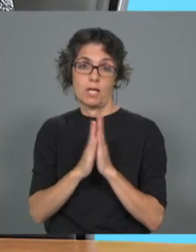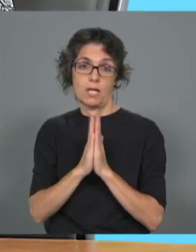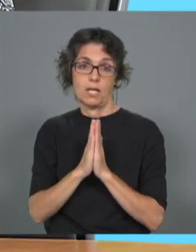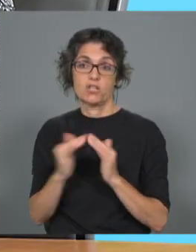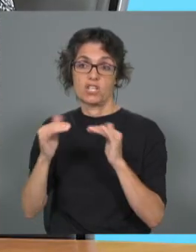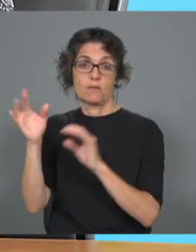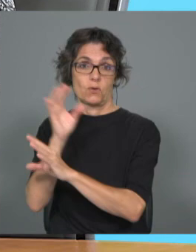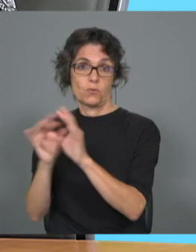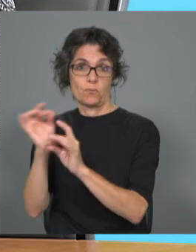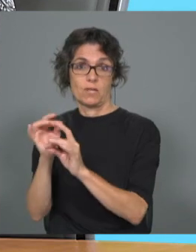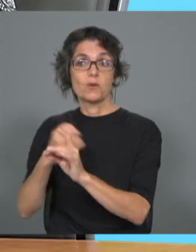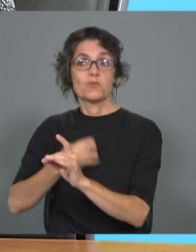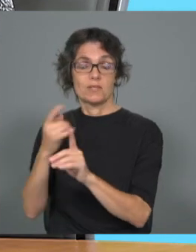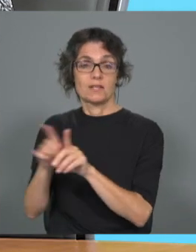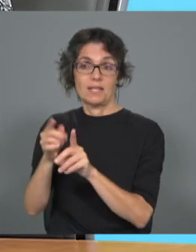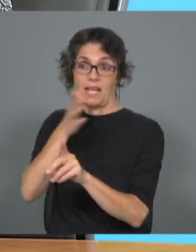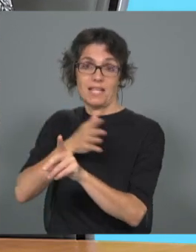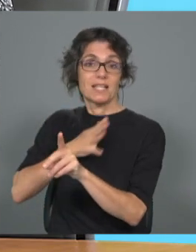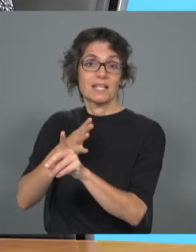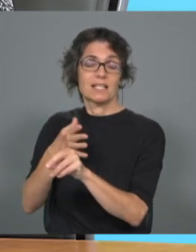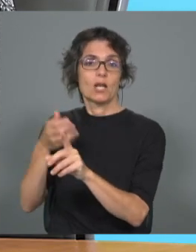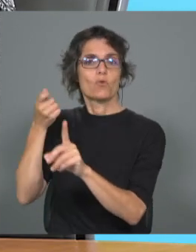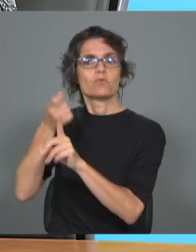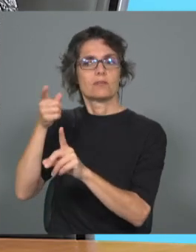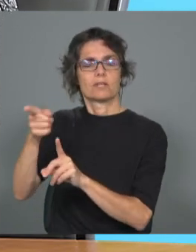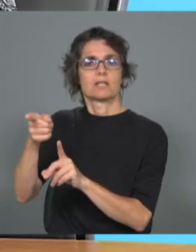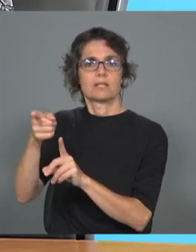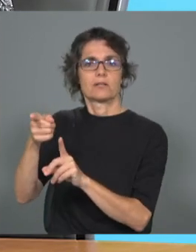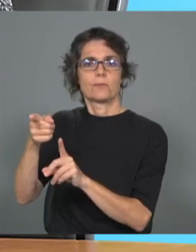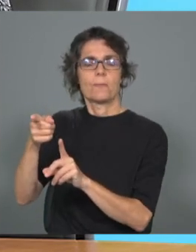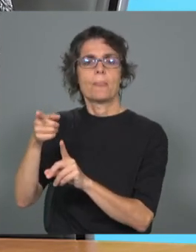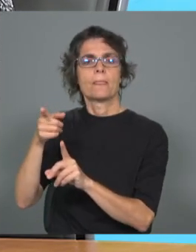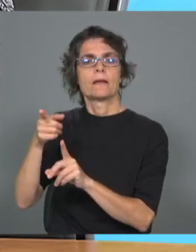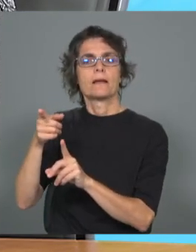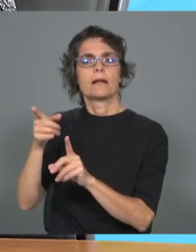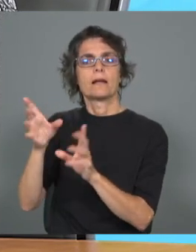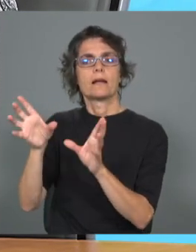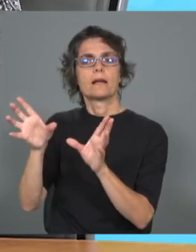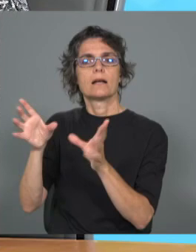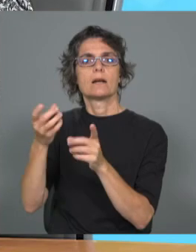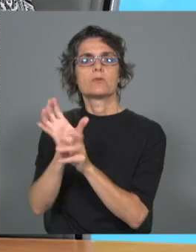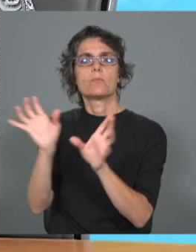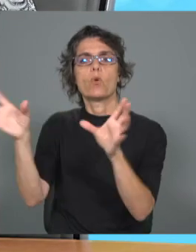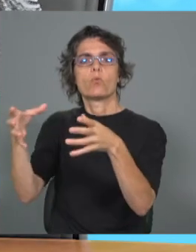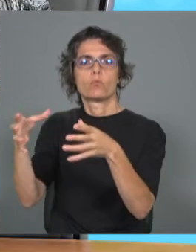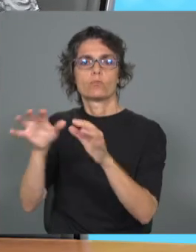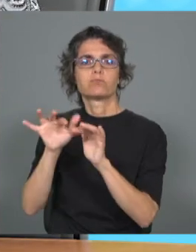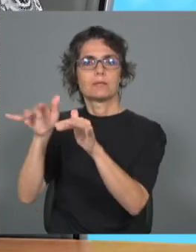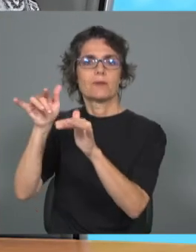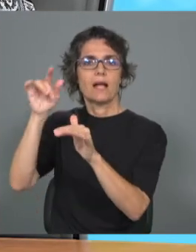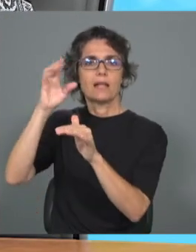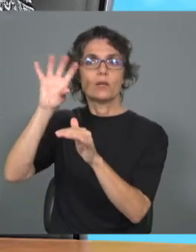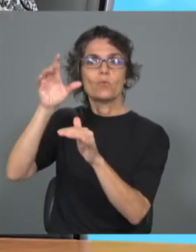feito pelas dioceses de destino, que querem contar com eles, não só